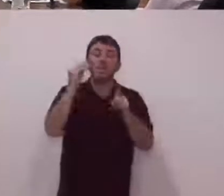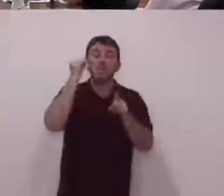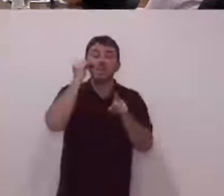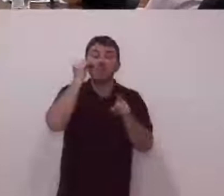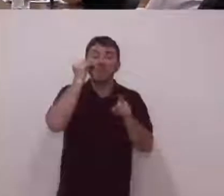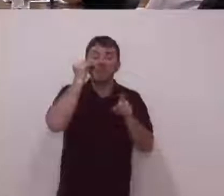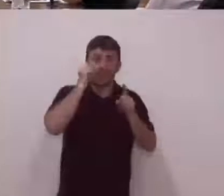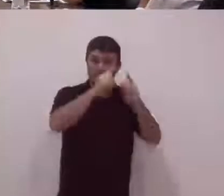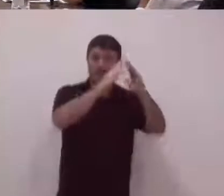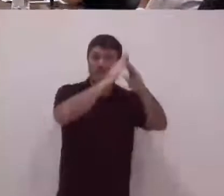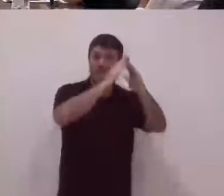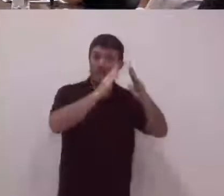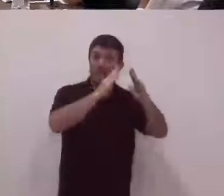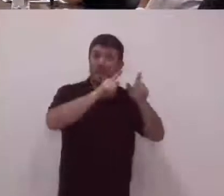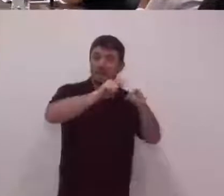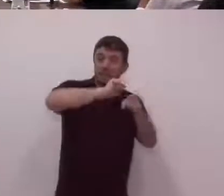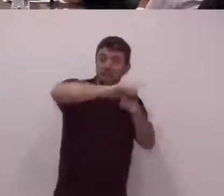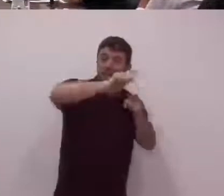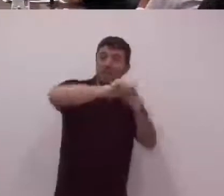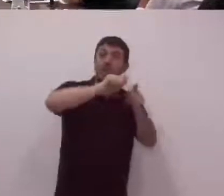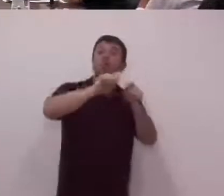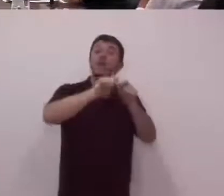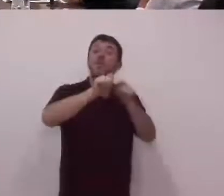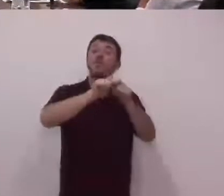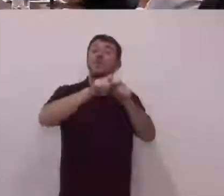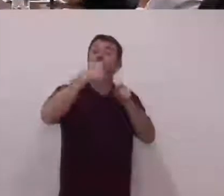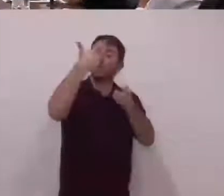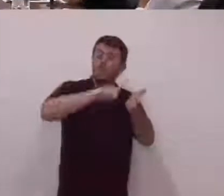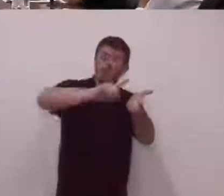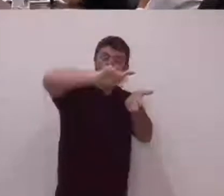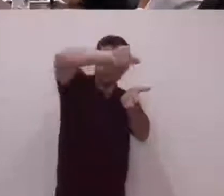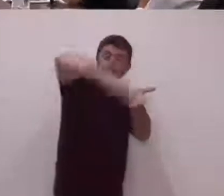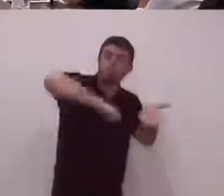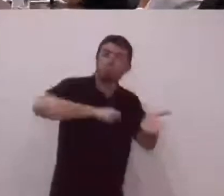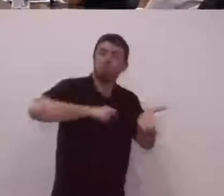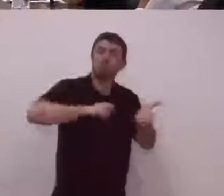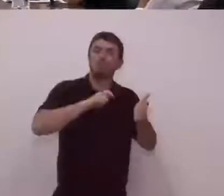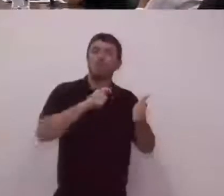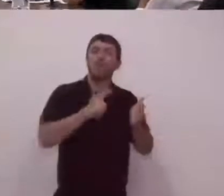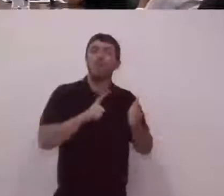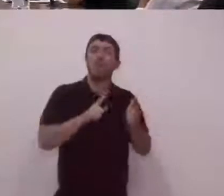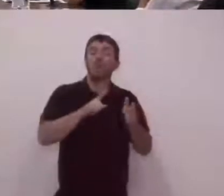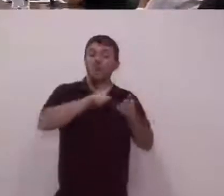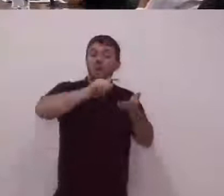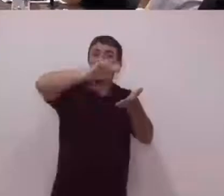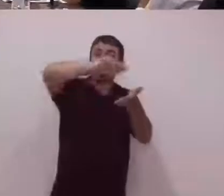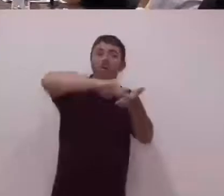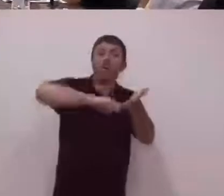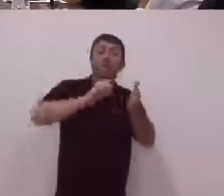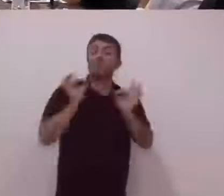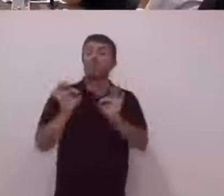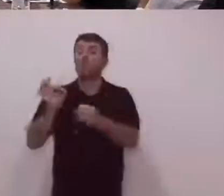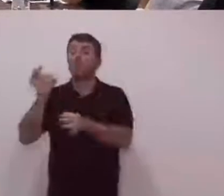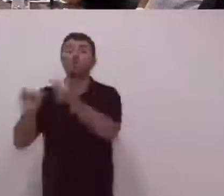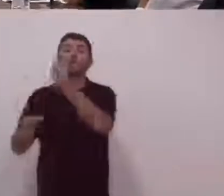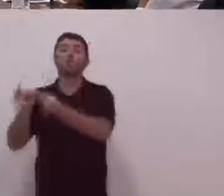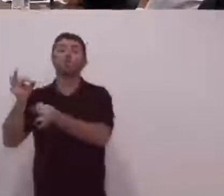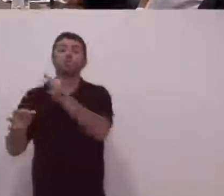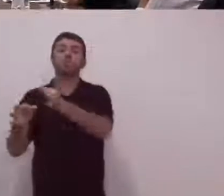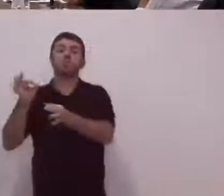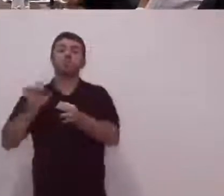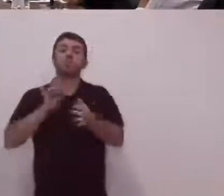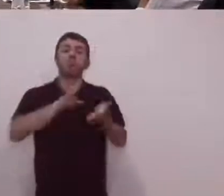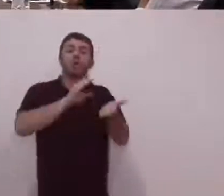locação, refreando-se apenas diante de parecer jurídico emitido pelo secretário de